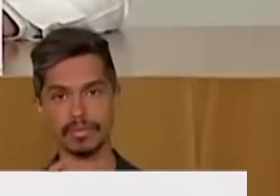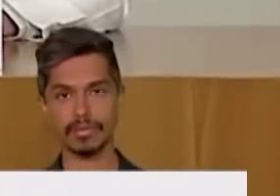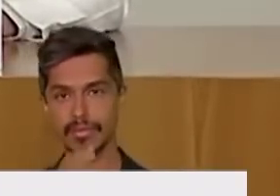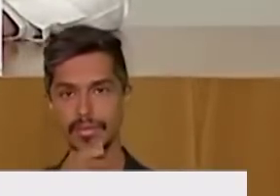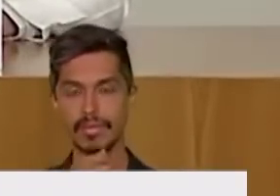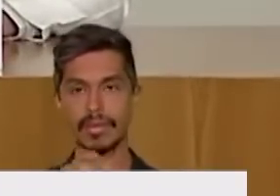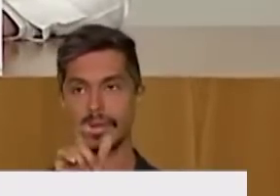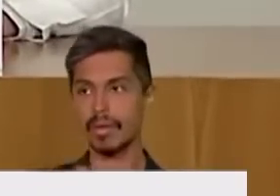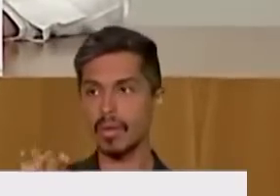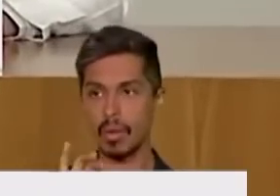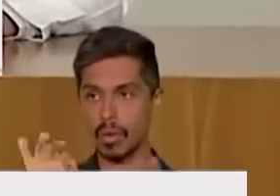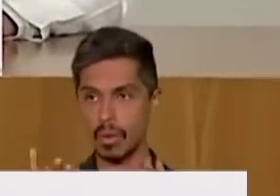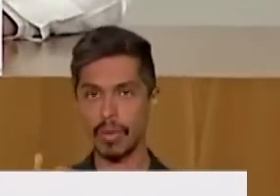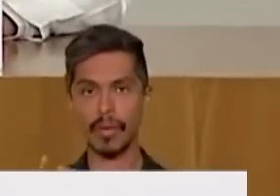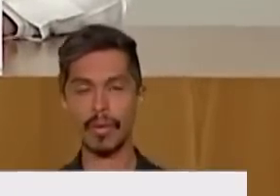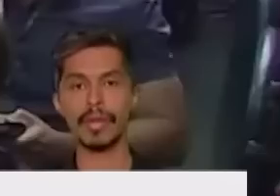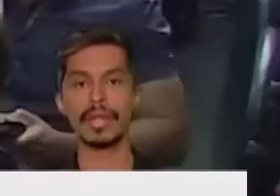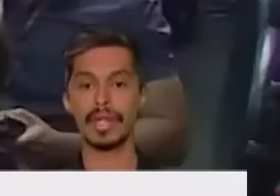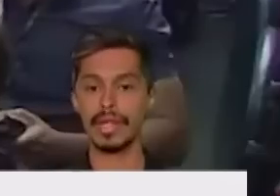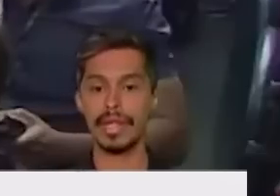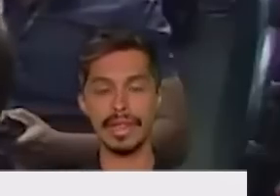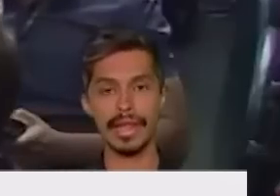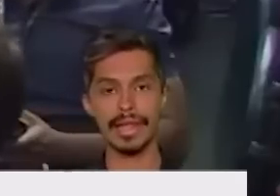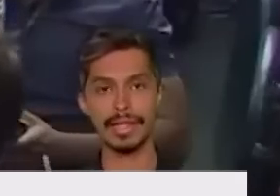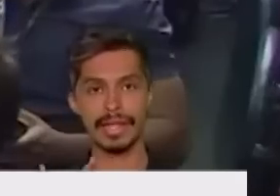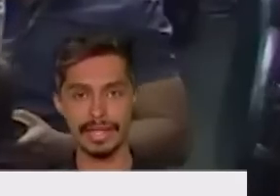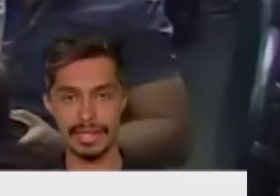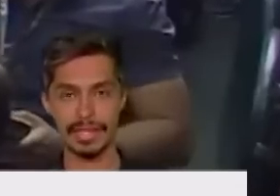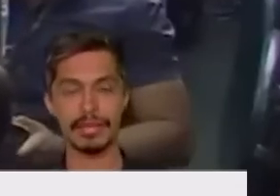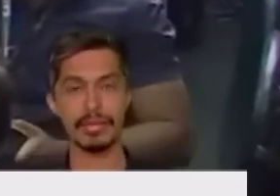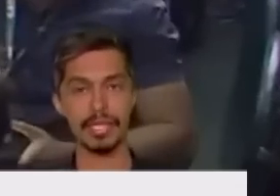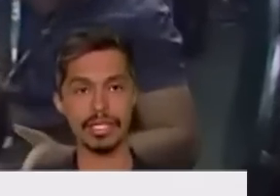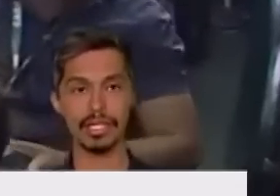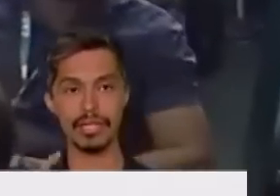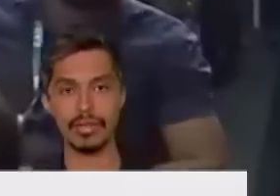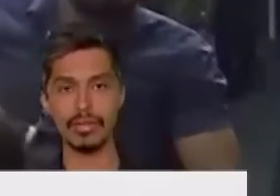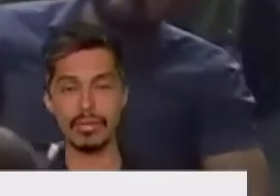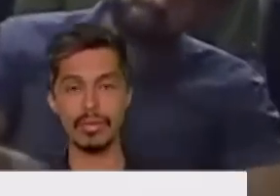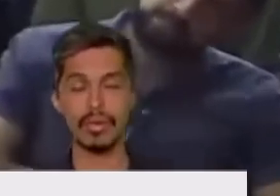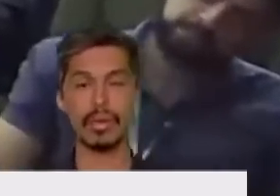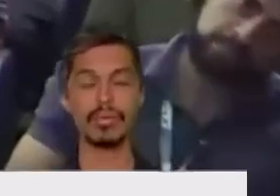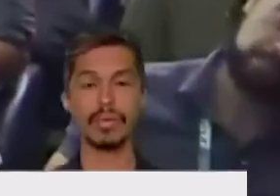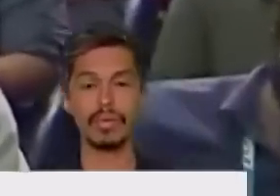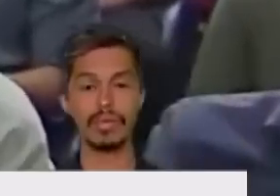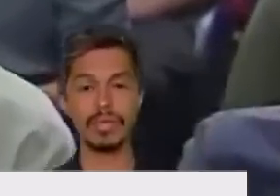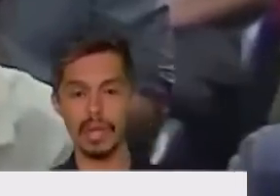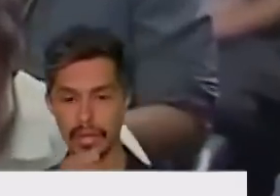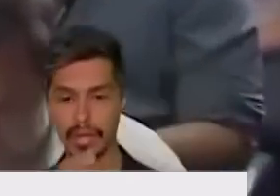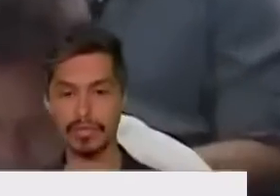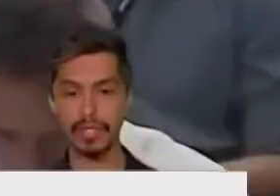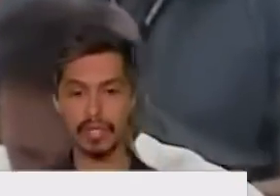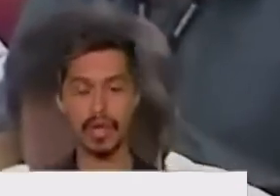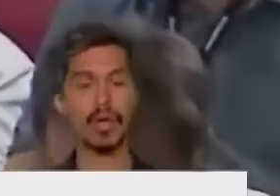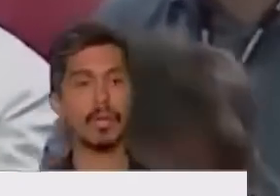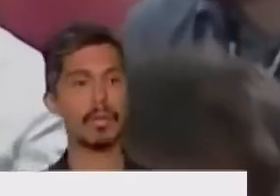boa tarde. Nathalie Machado, da Record TV. Eu gostaria de saber em quanto tempo é possível diagnosticar se